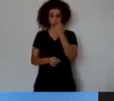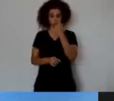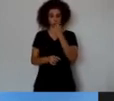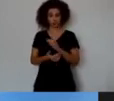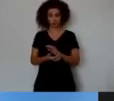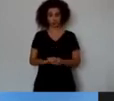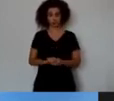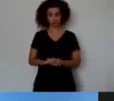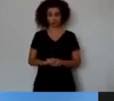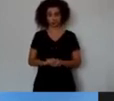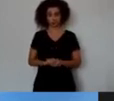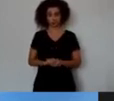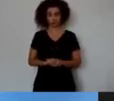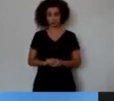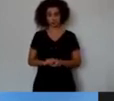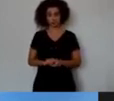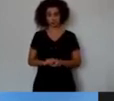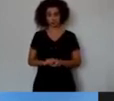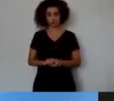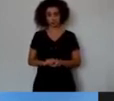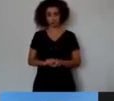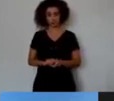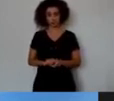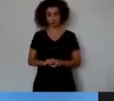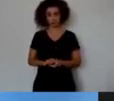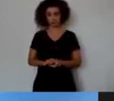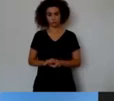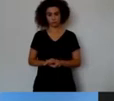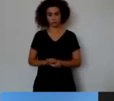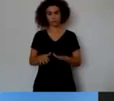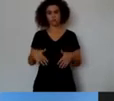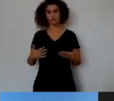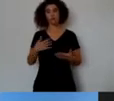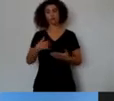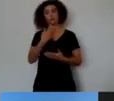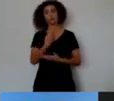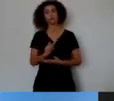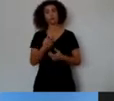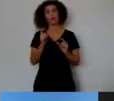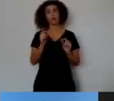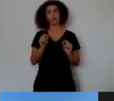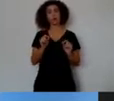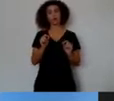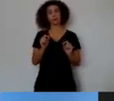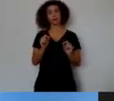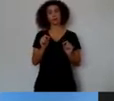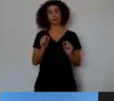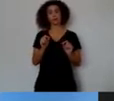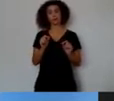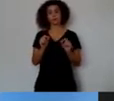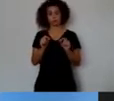precisa aprofundar, né, um pouco essa discussão, porque quando a gente fala, né, sobre os impactos do racismo na subjetividade, geralmente a gente